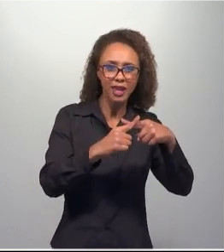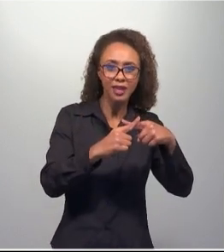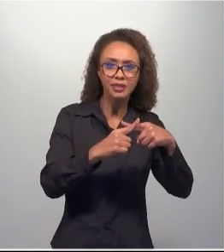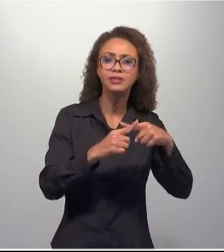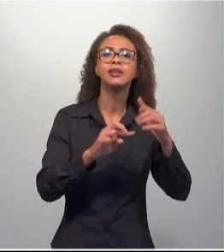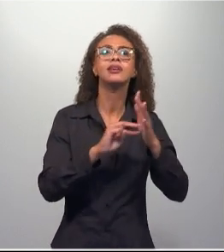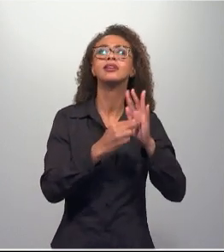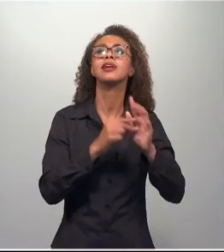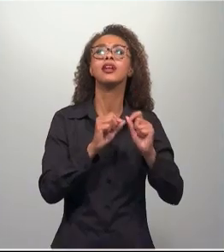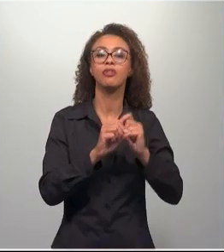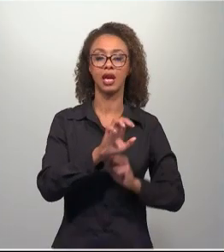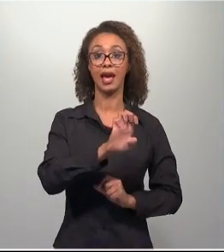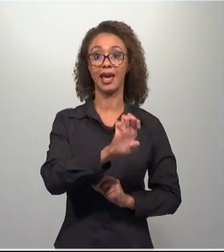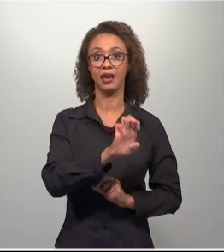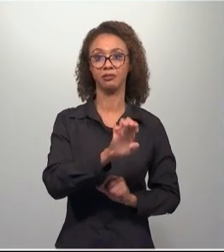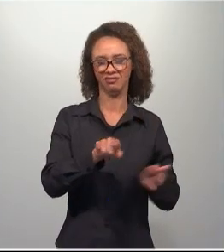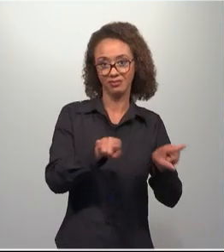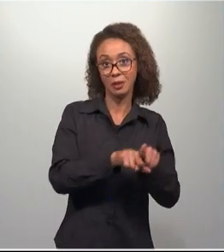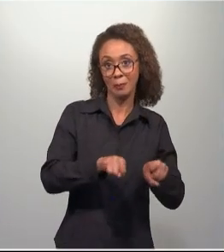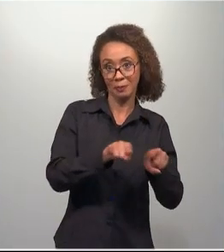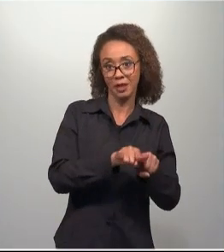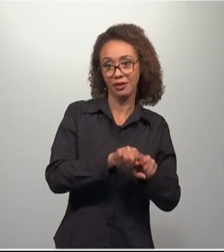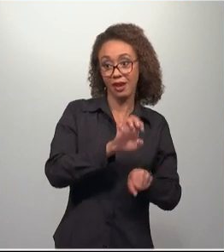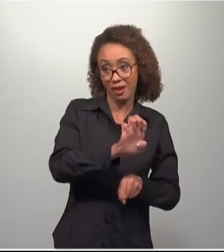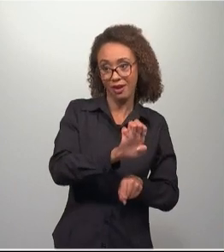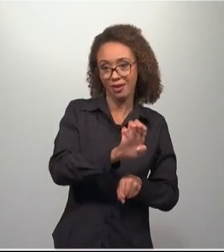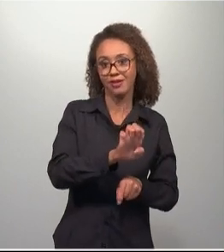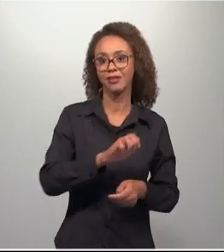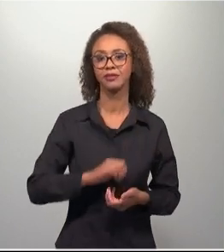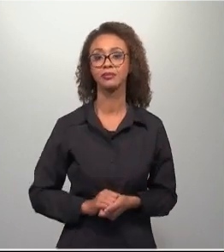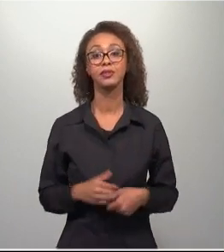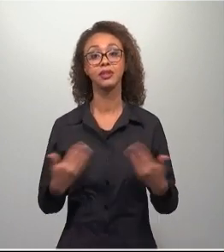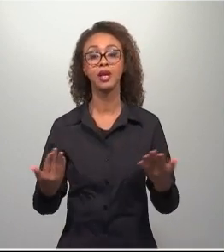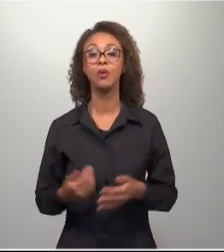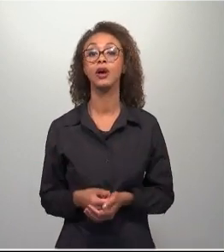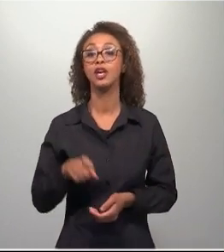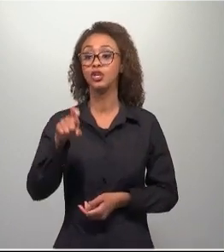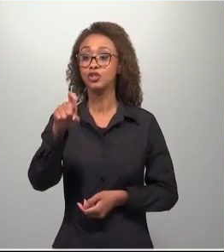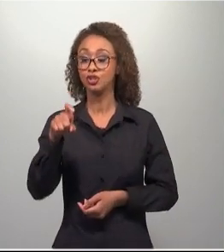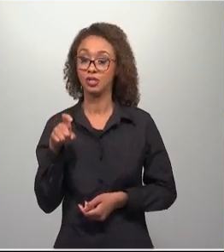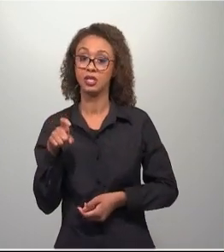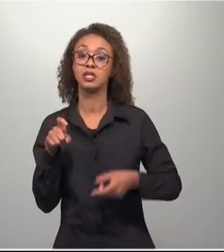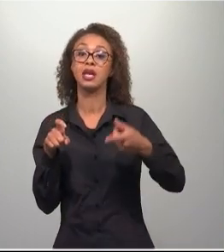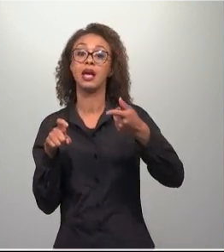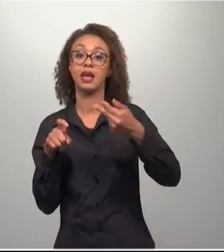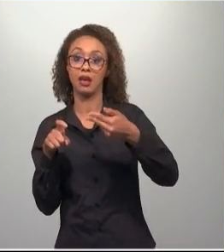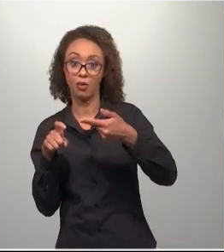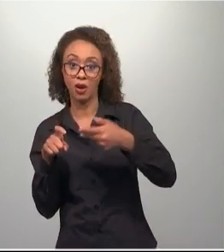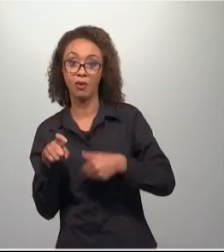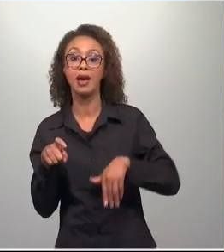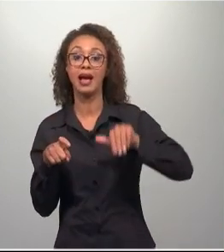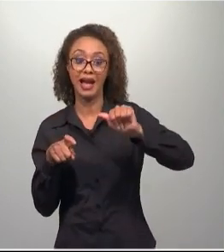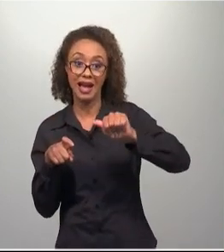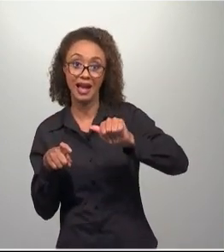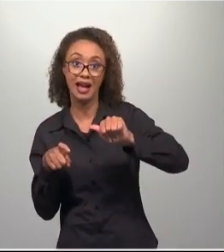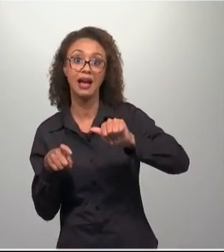então eu tenho uma expressão x igual a a e b